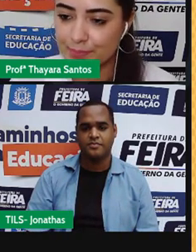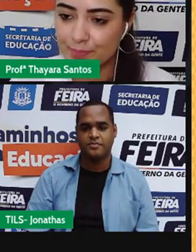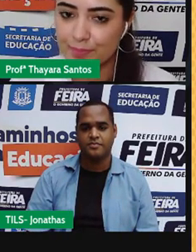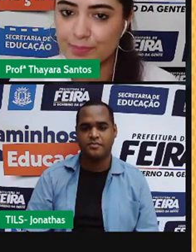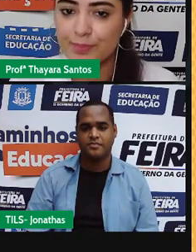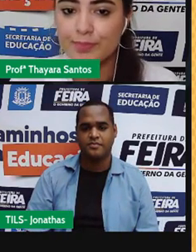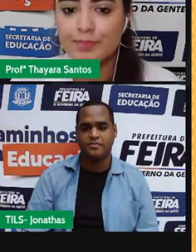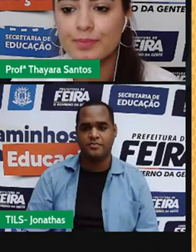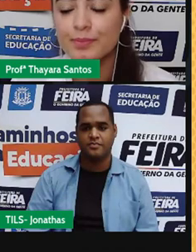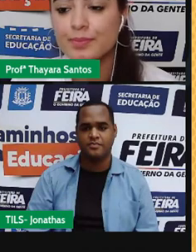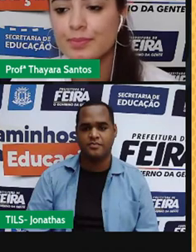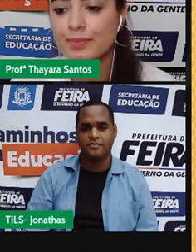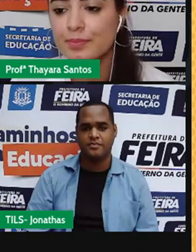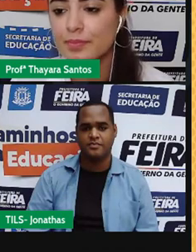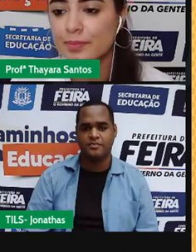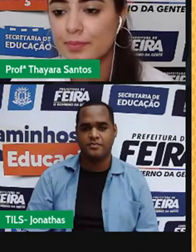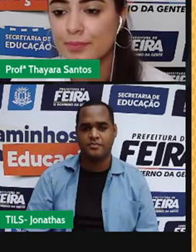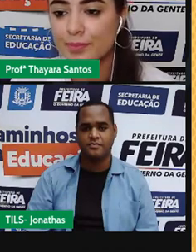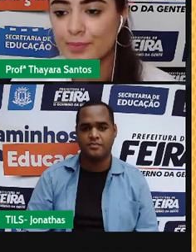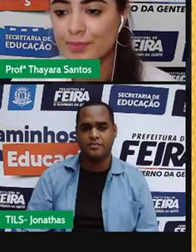Smile and learn!